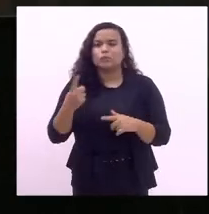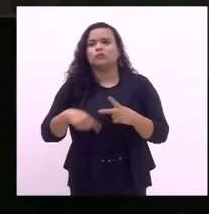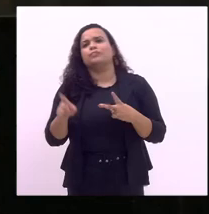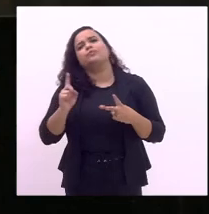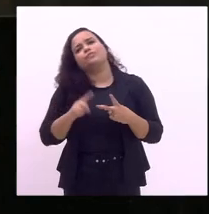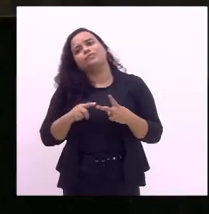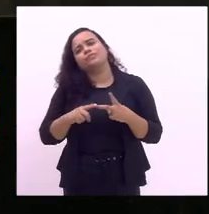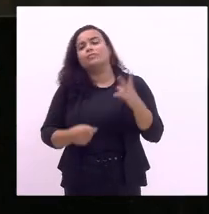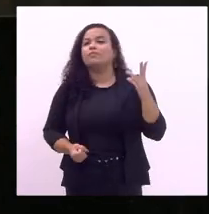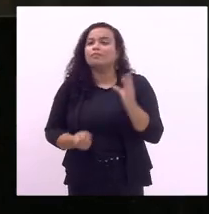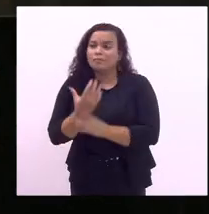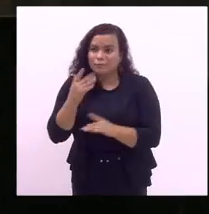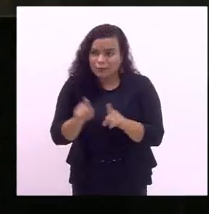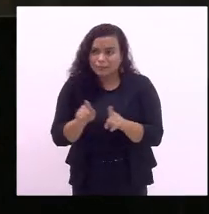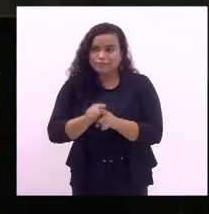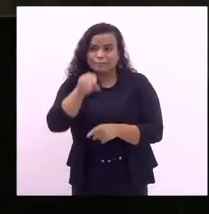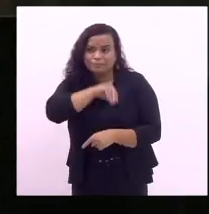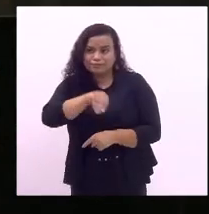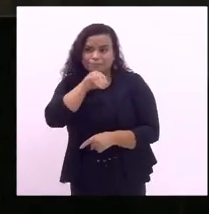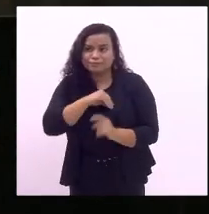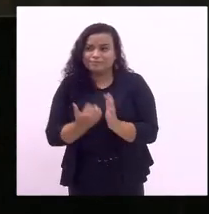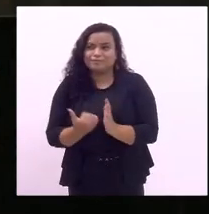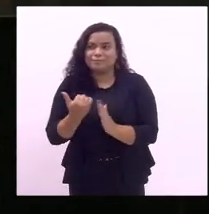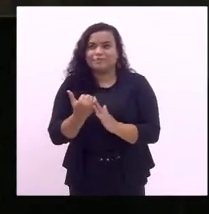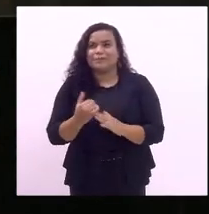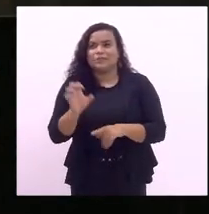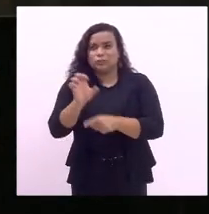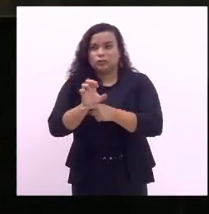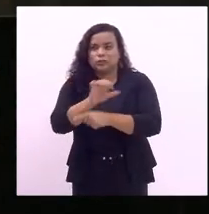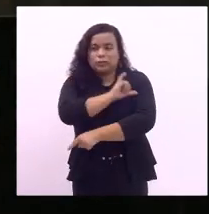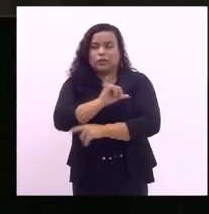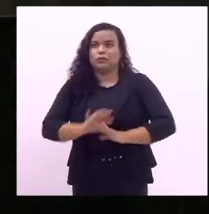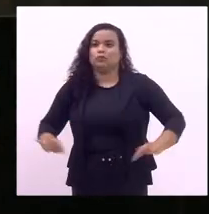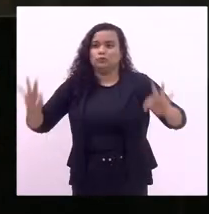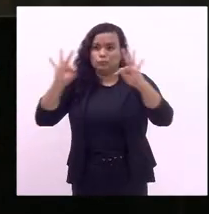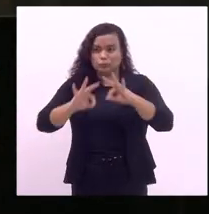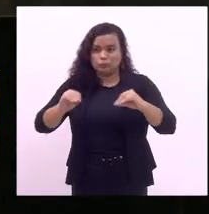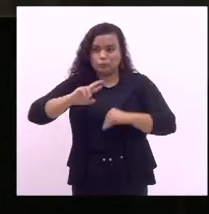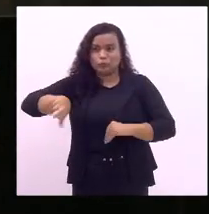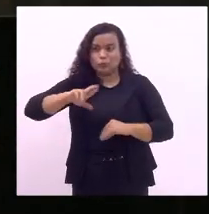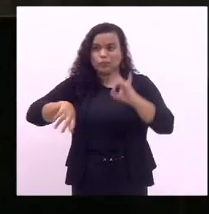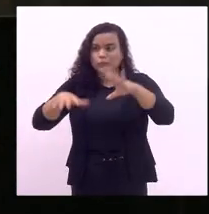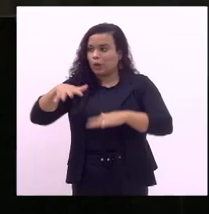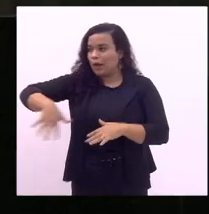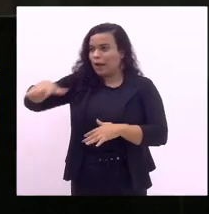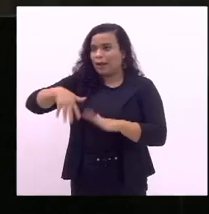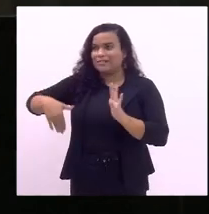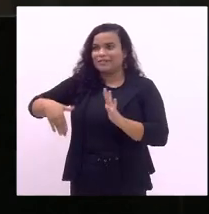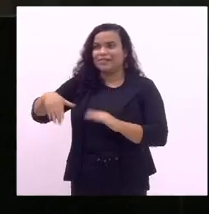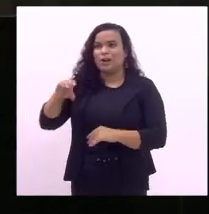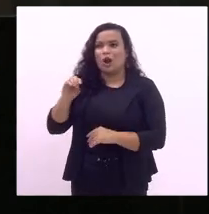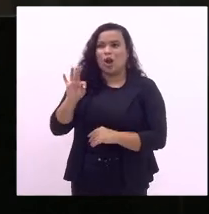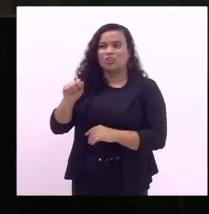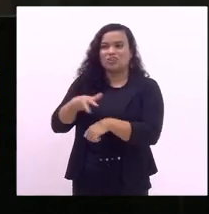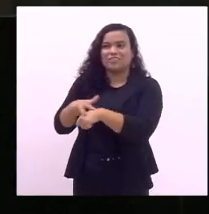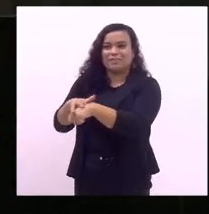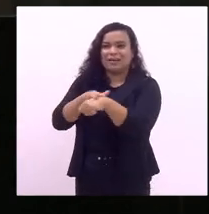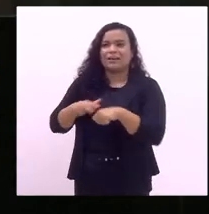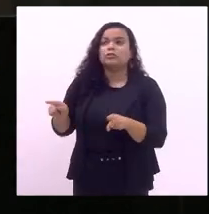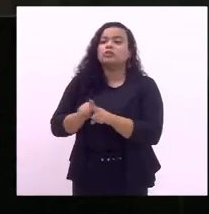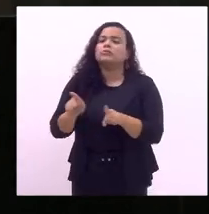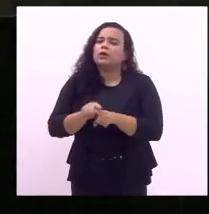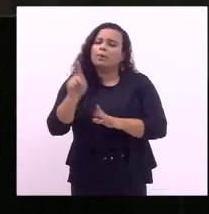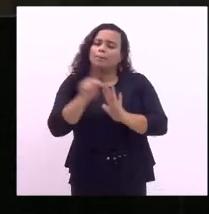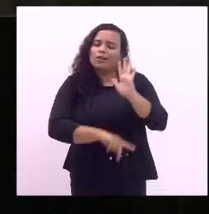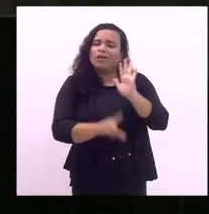a geração de renda de todo o estado, não apenas da Costa Verde, através desse projeto